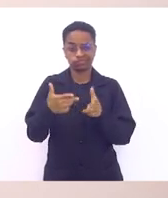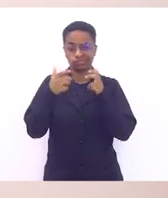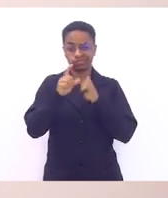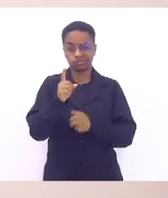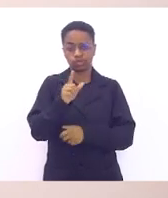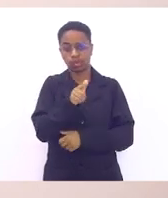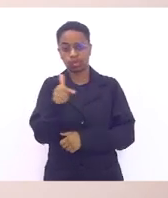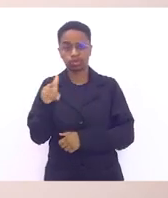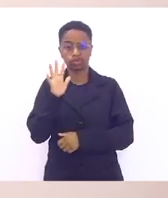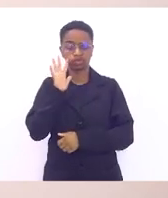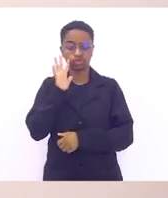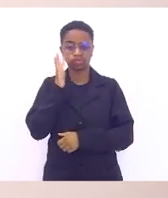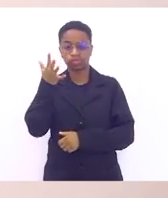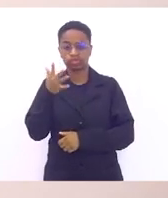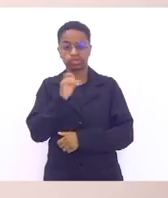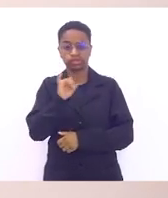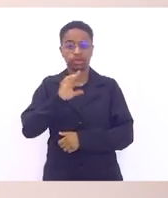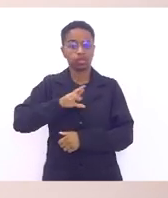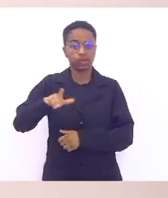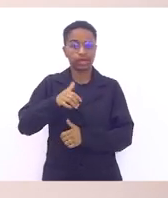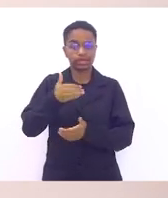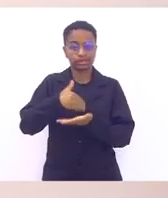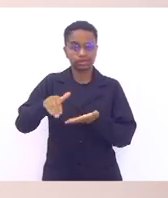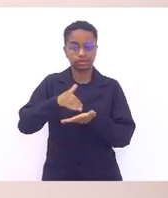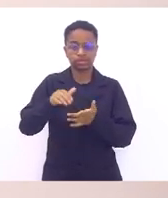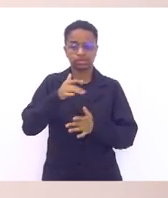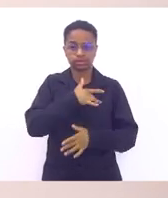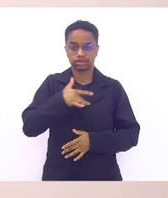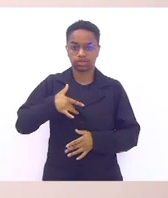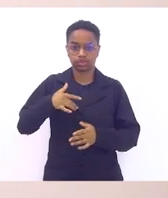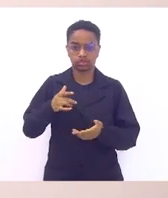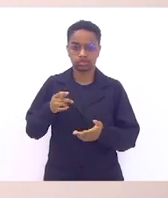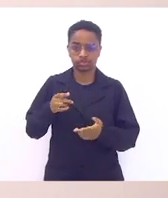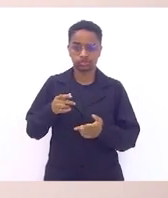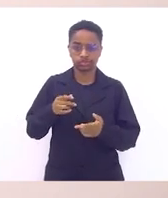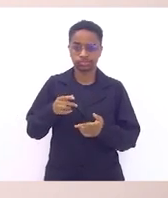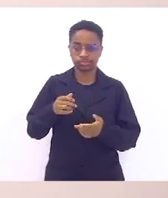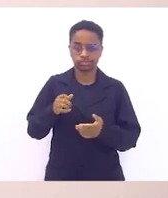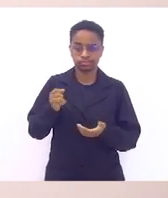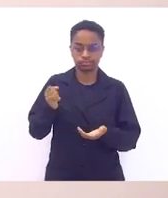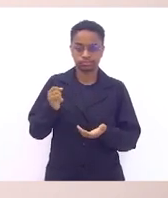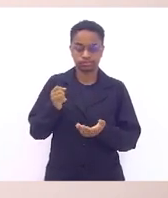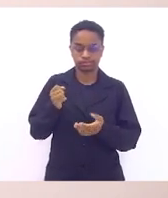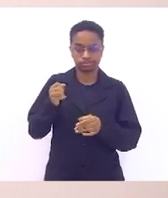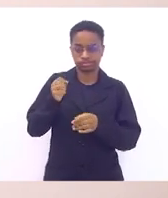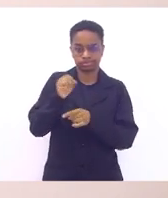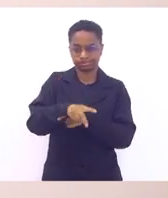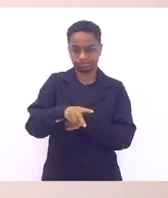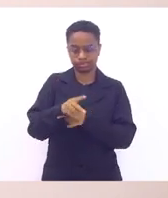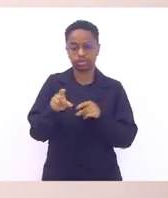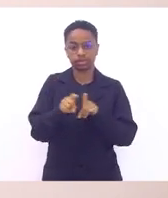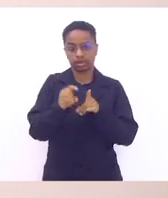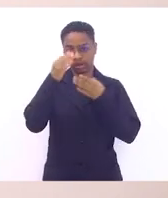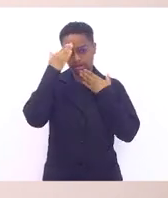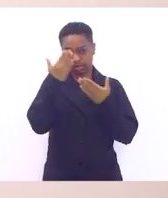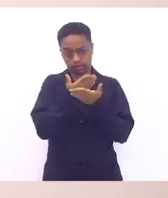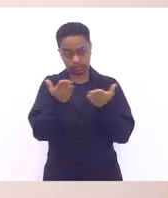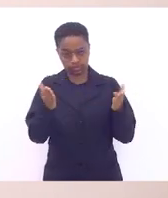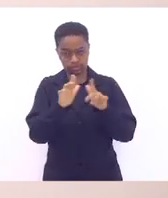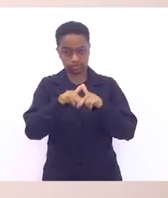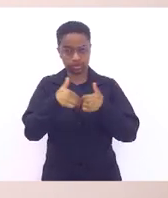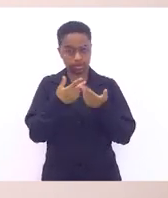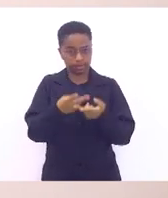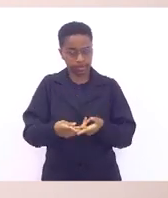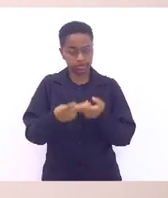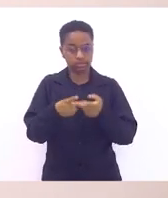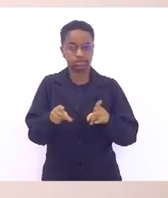seja a Secretaria de Estado de Saúde assumir essa unidade de saúde. No mais, é agradecer a todo mundo pela paciência